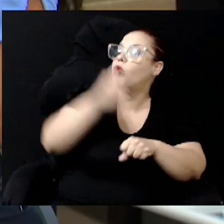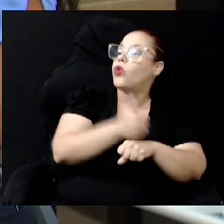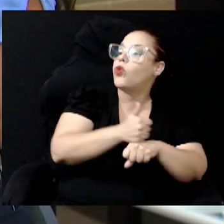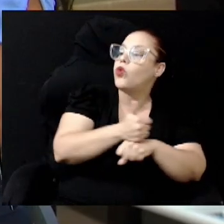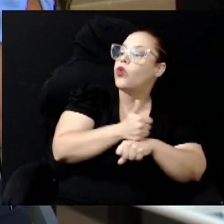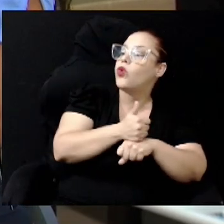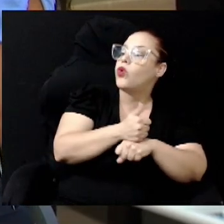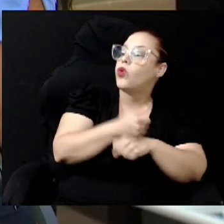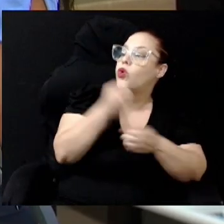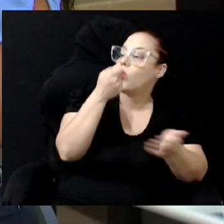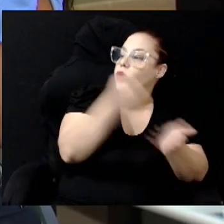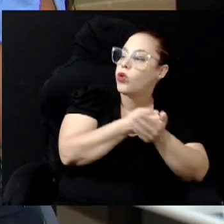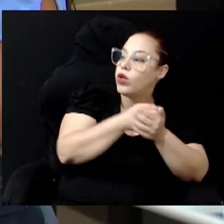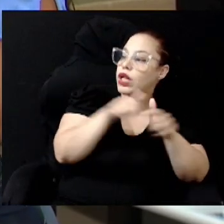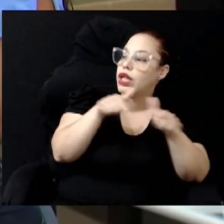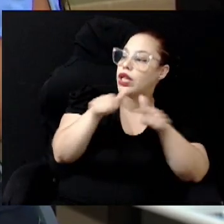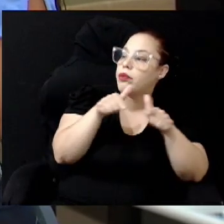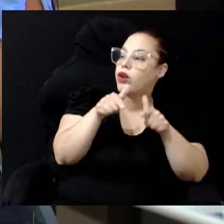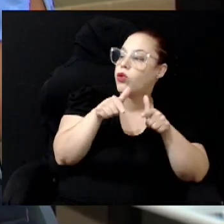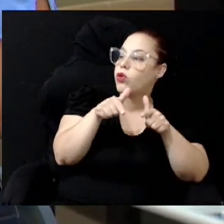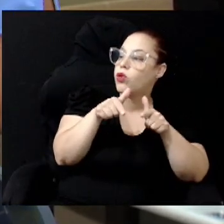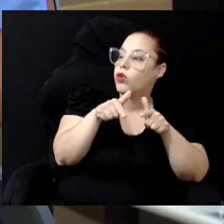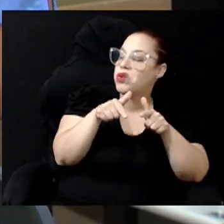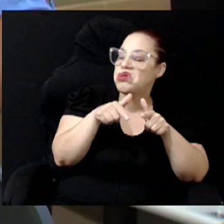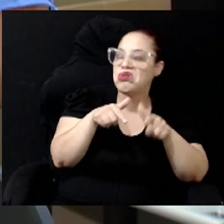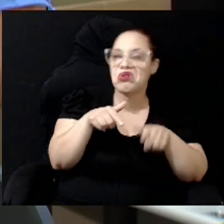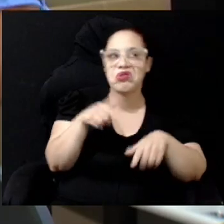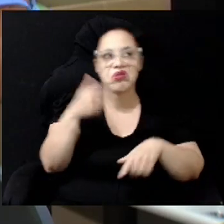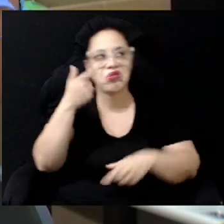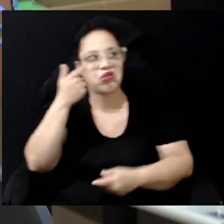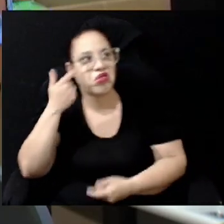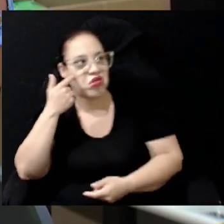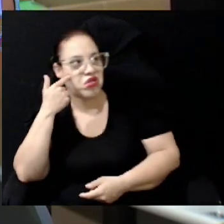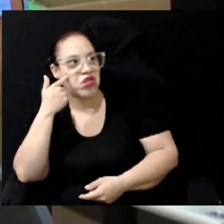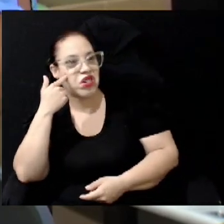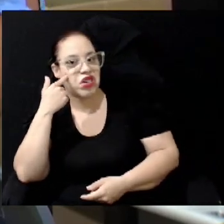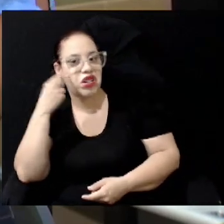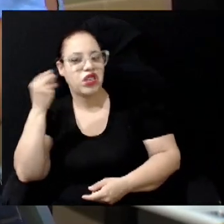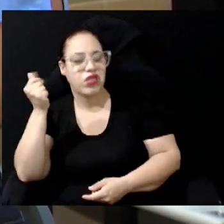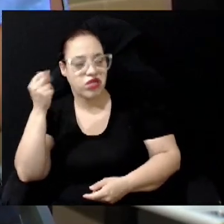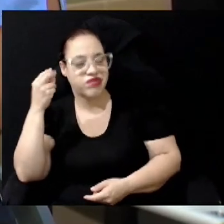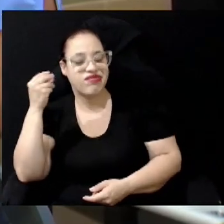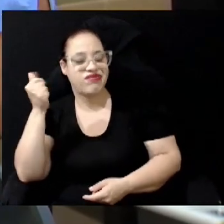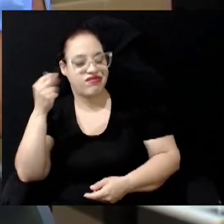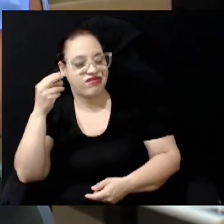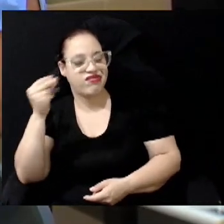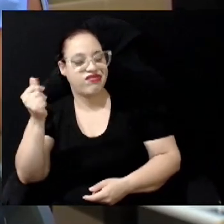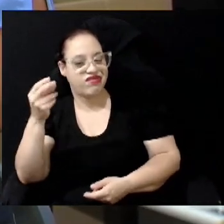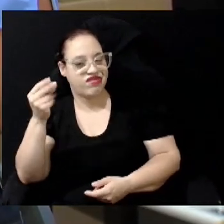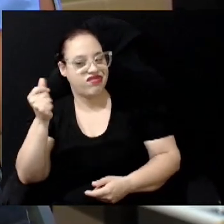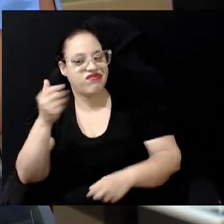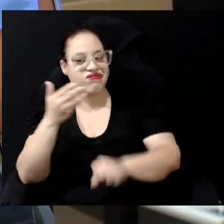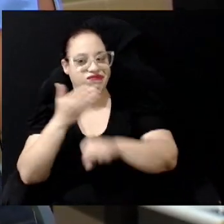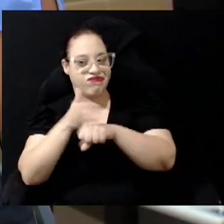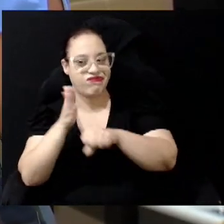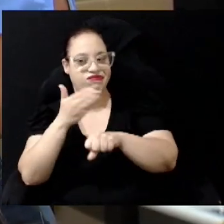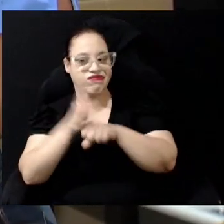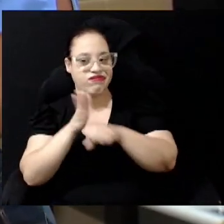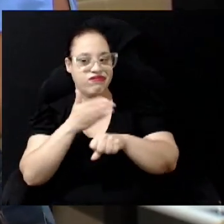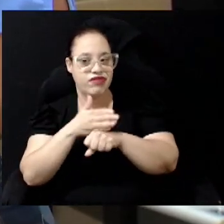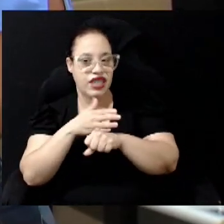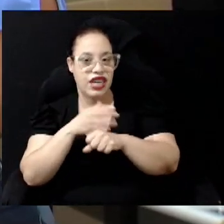esse trabalho? Olha, alguns anos. Sério? Você vai treinando, mas a